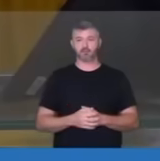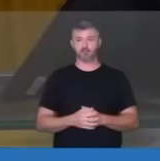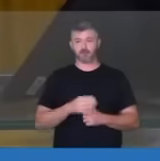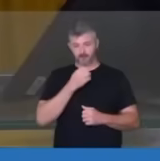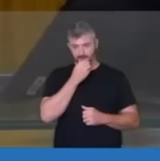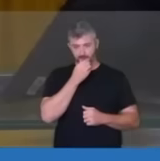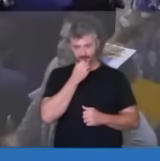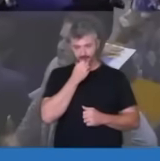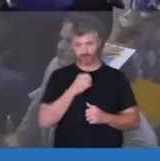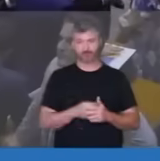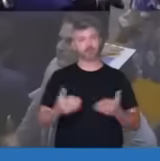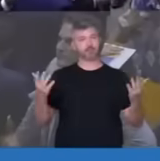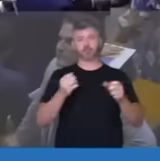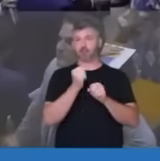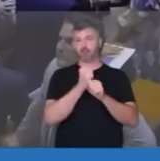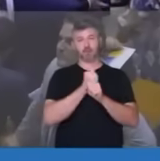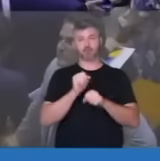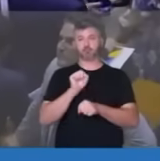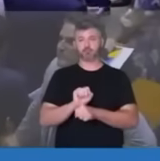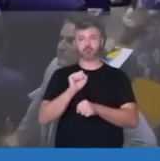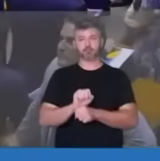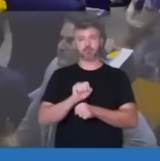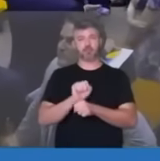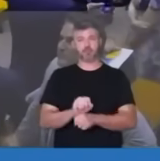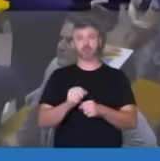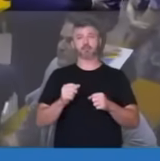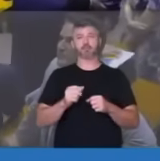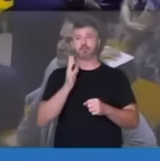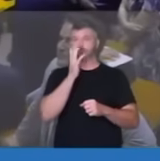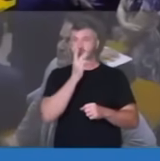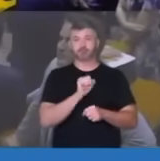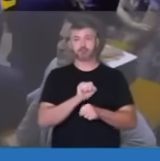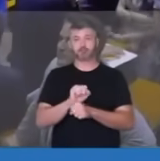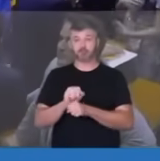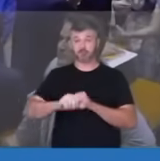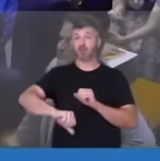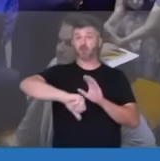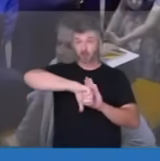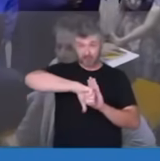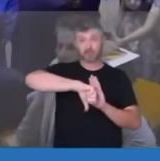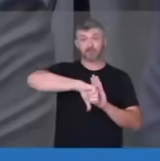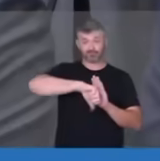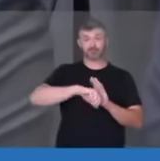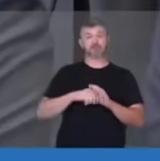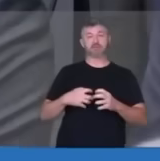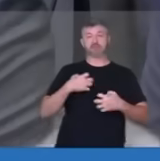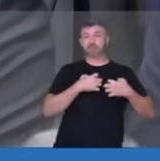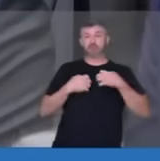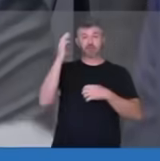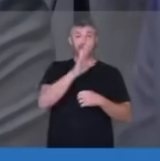Presidente, foram muitos anos de espera. Deputado Gervásio. Espera longa. Tem um crime que abalou o